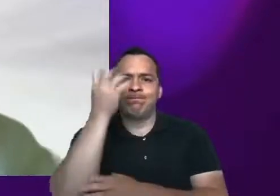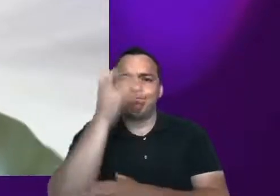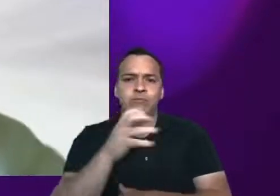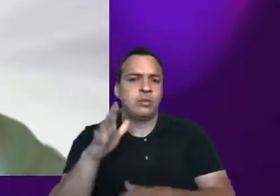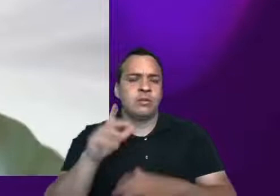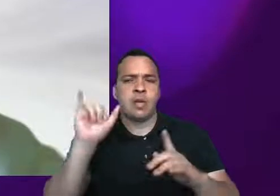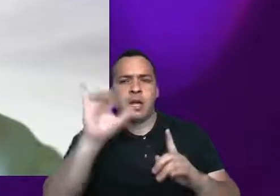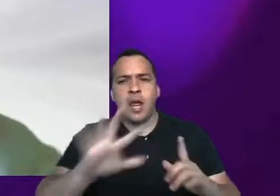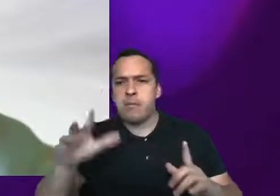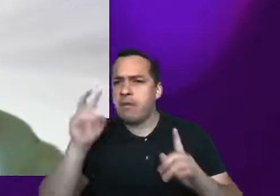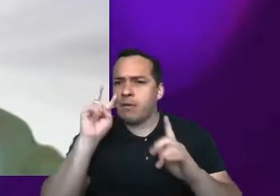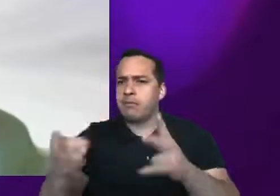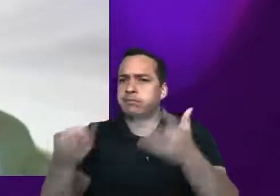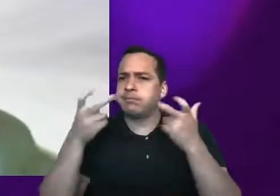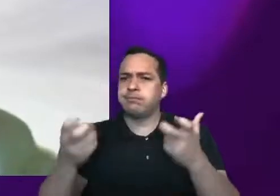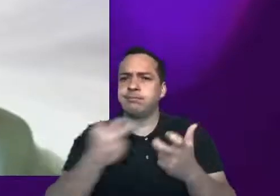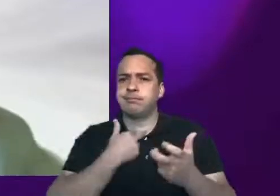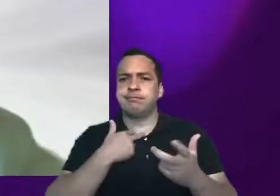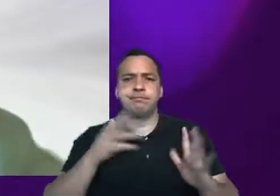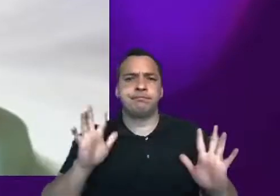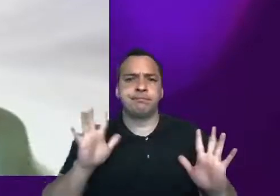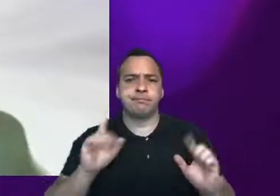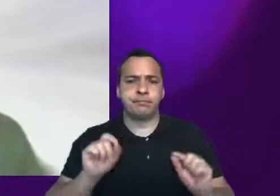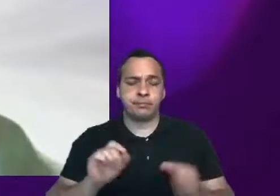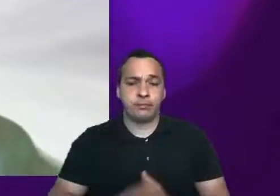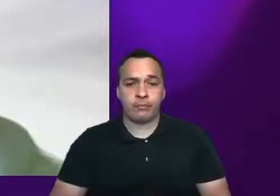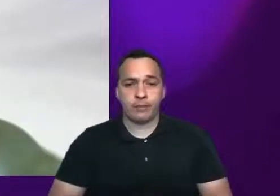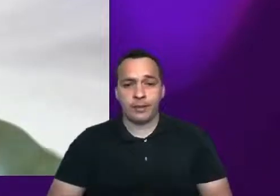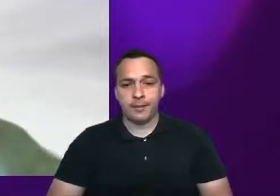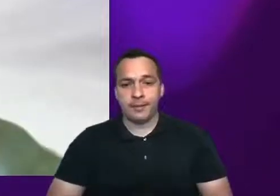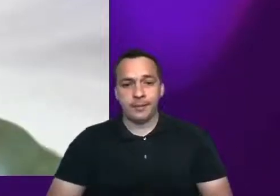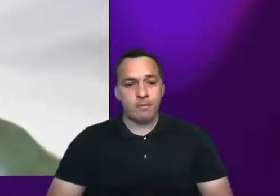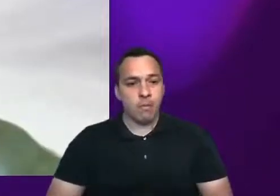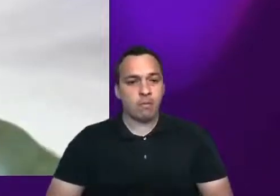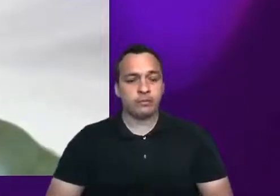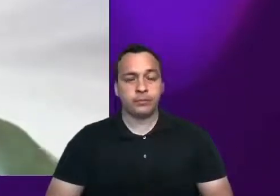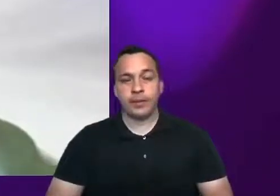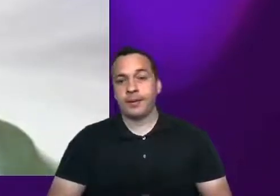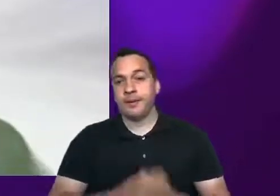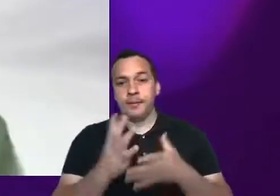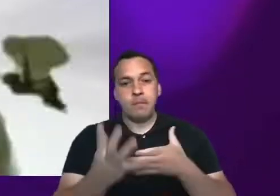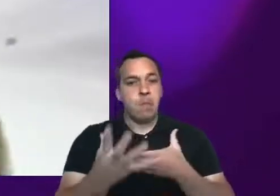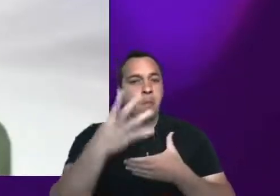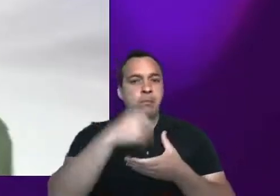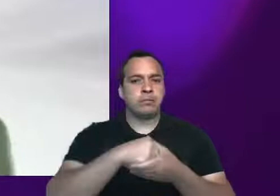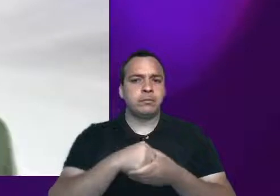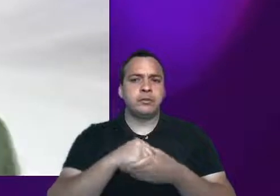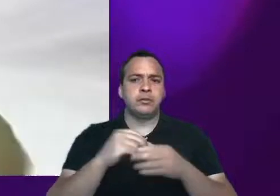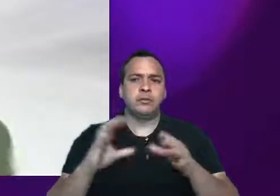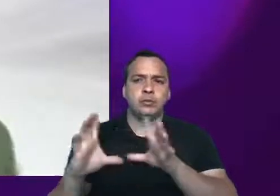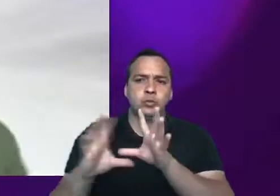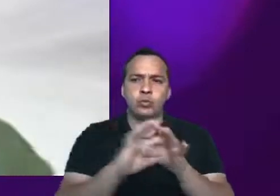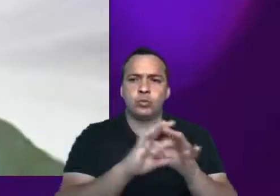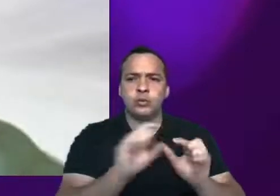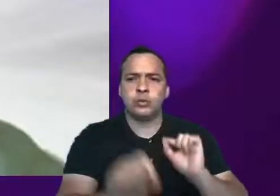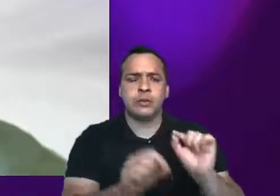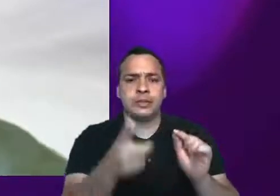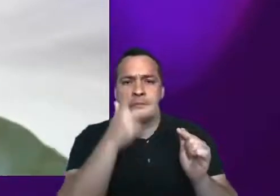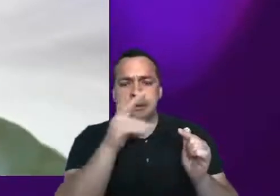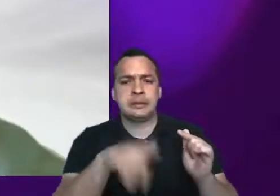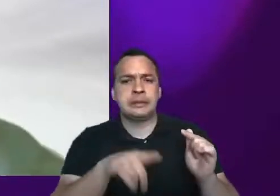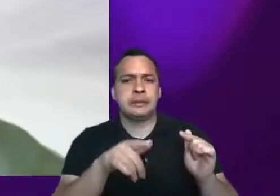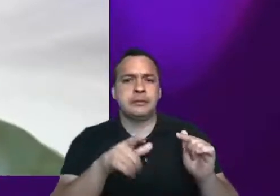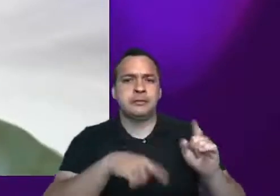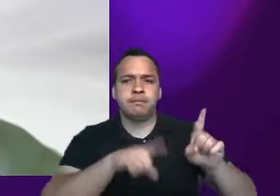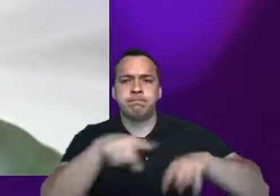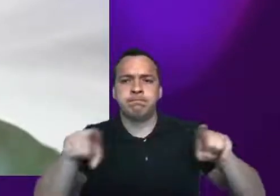mostra para nós essa agressividade. Então, é dentro daquele contexto, daquele slide que eu mostrei, de uma